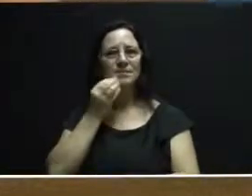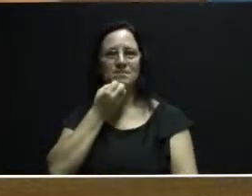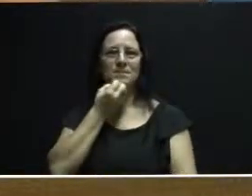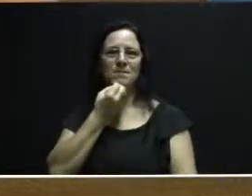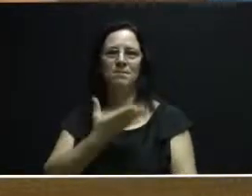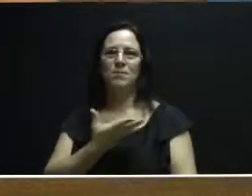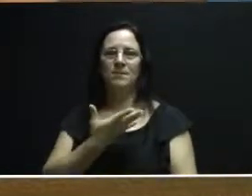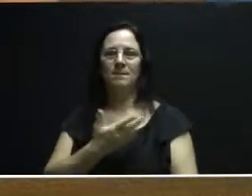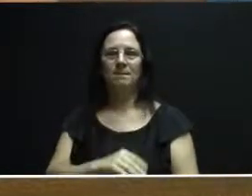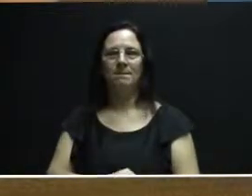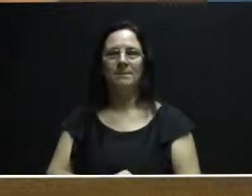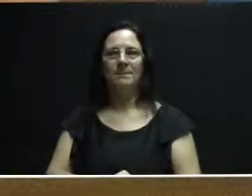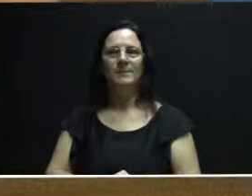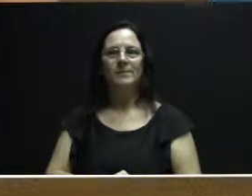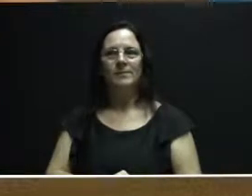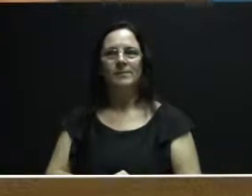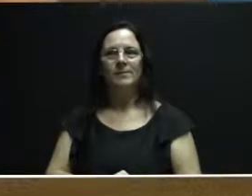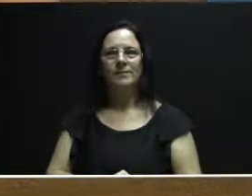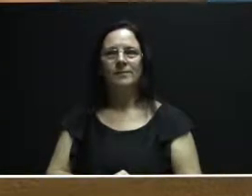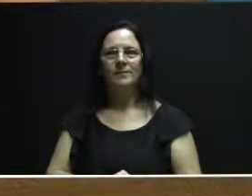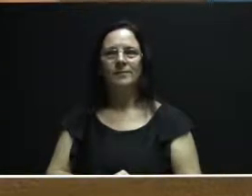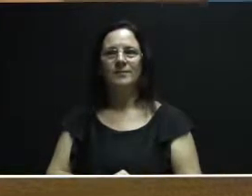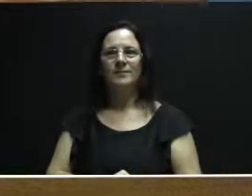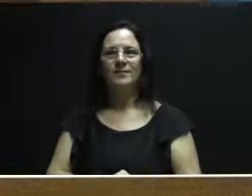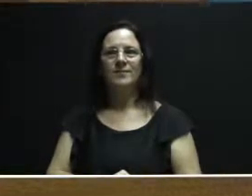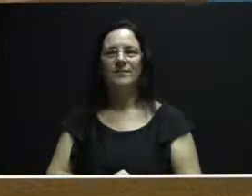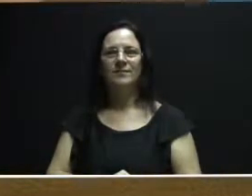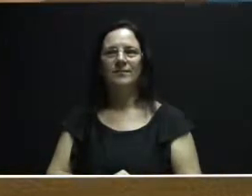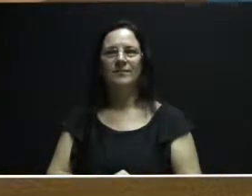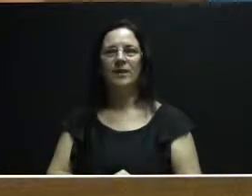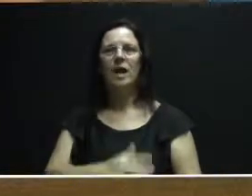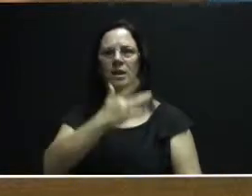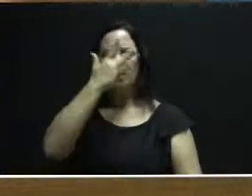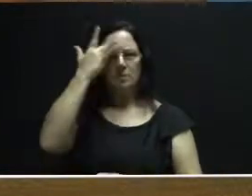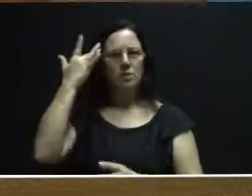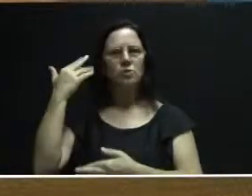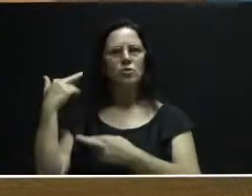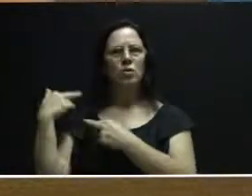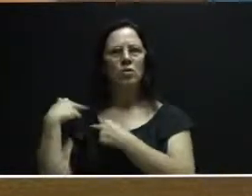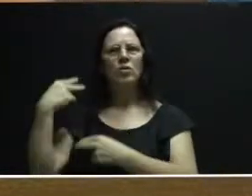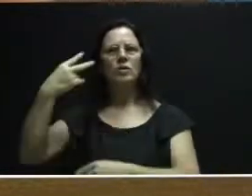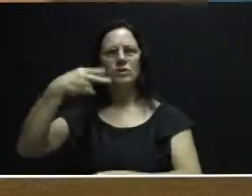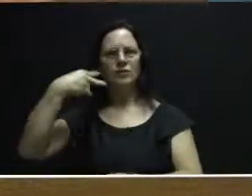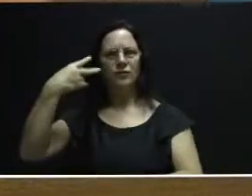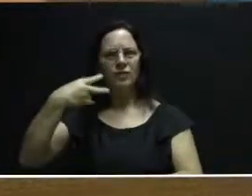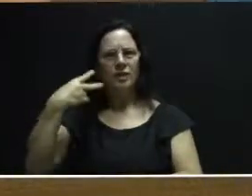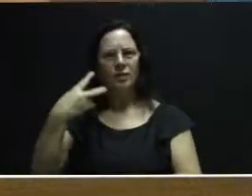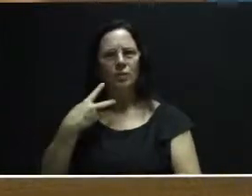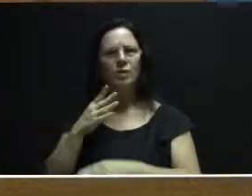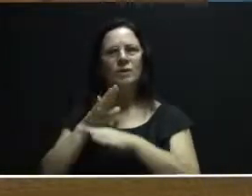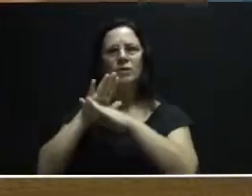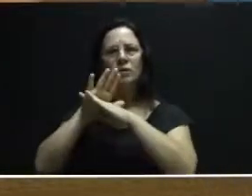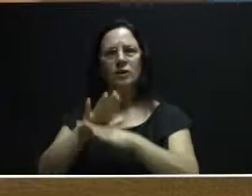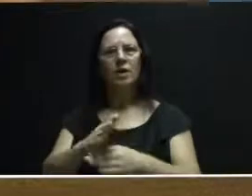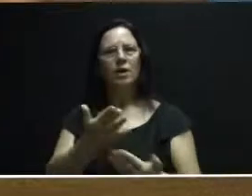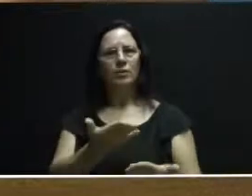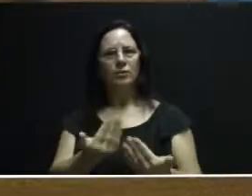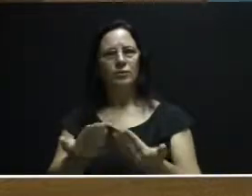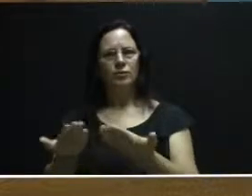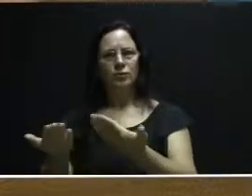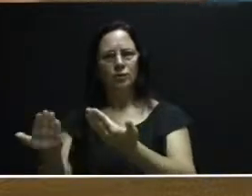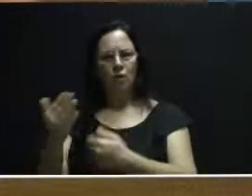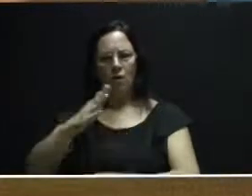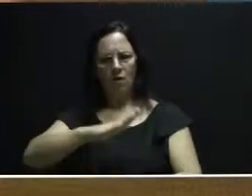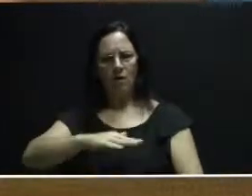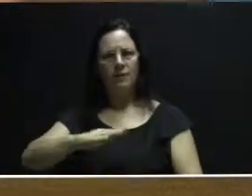Então, não deixe não, tá? As autoridades, continue ajudando os nossos jovens, as nossas crianças, os